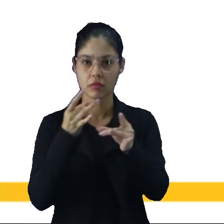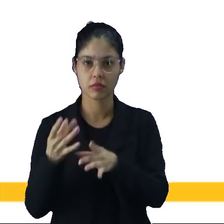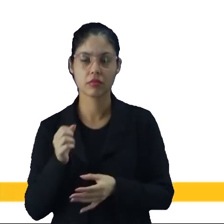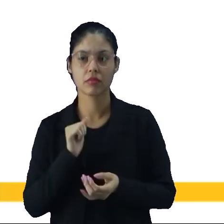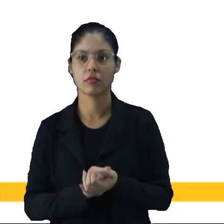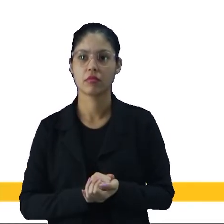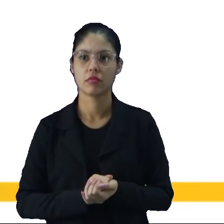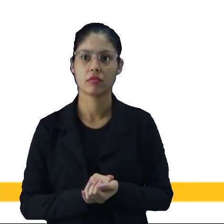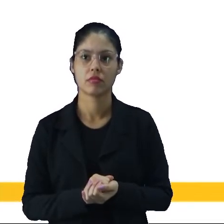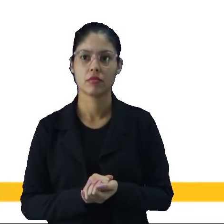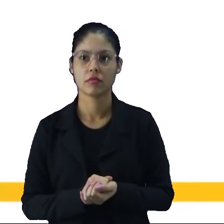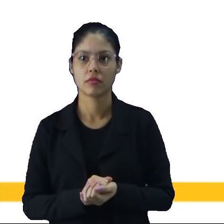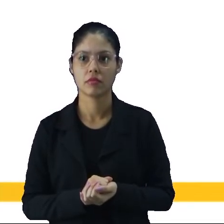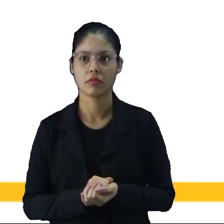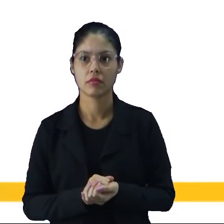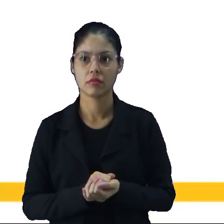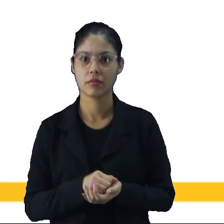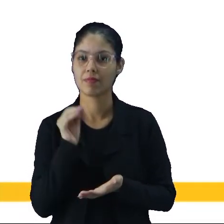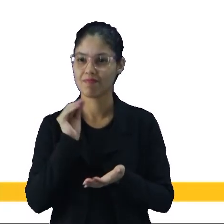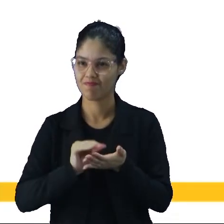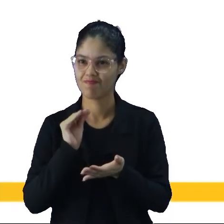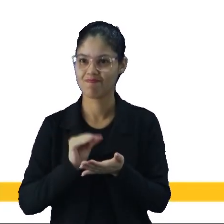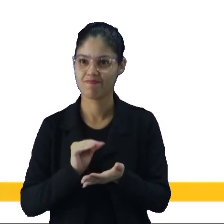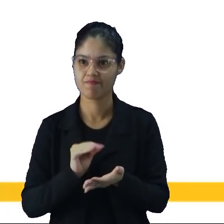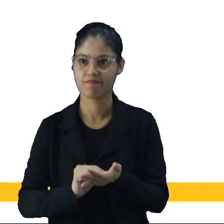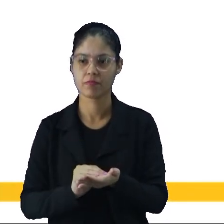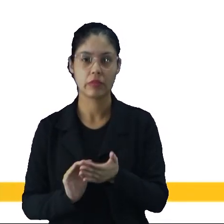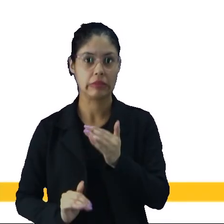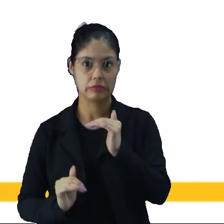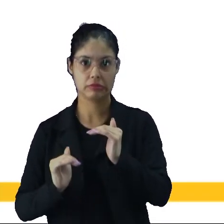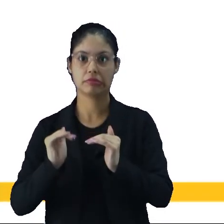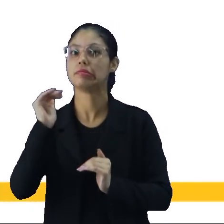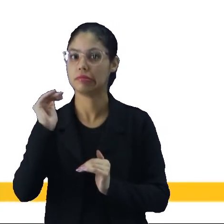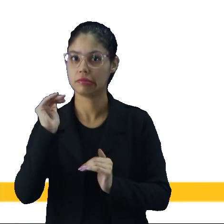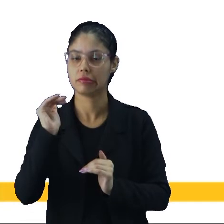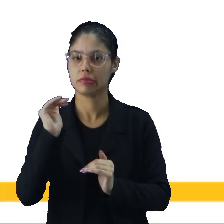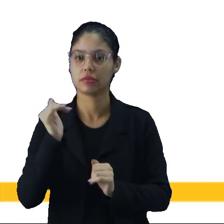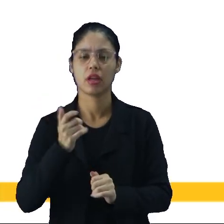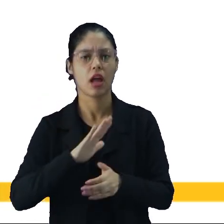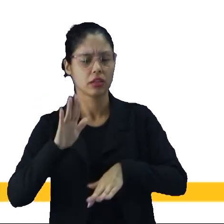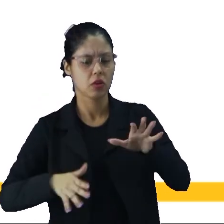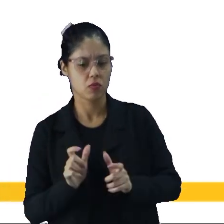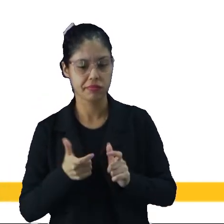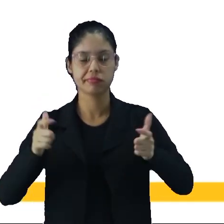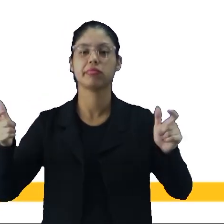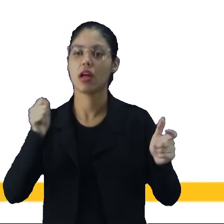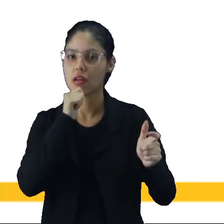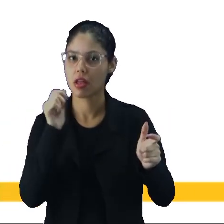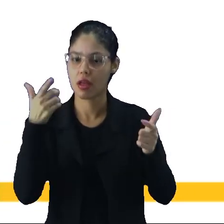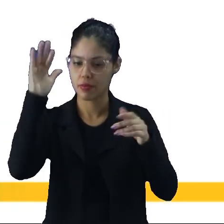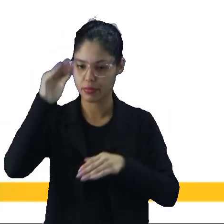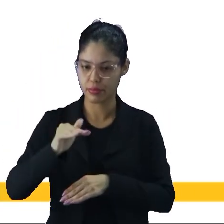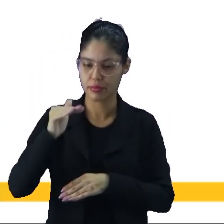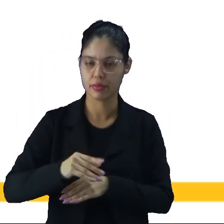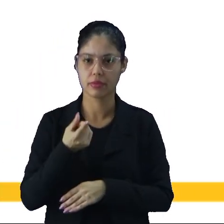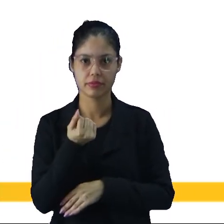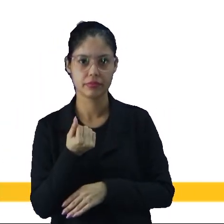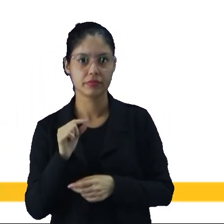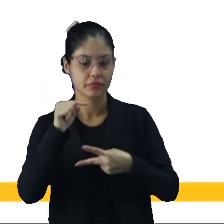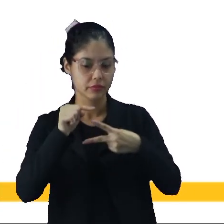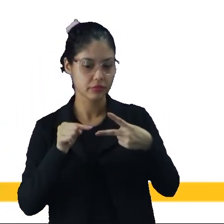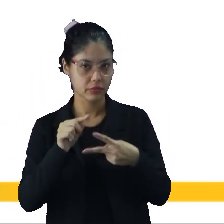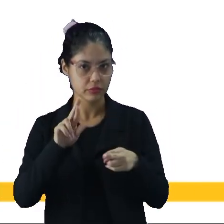mercados varejistas, ora é escassa, com preços elevados, ora é abundante, com preços mais baixos. Tem